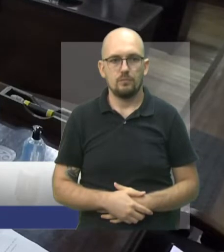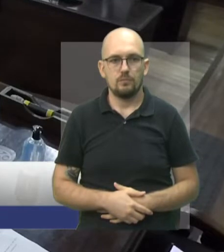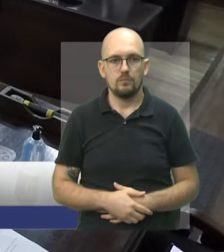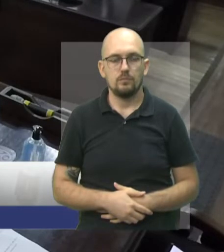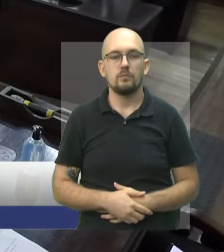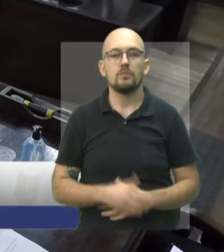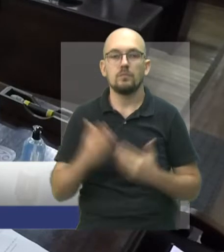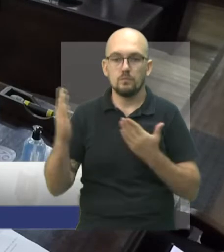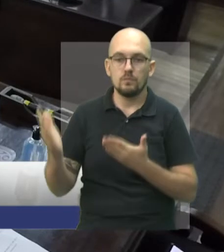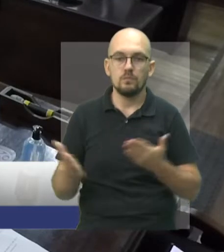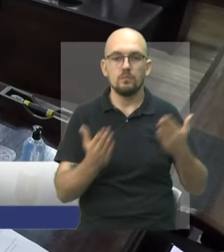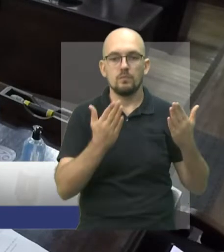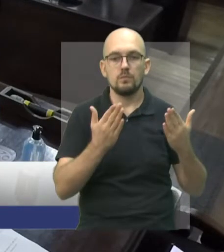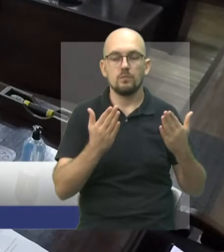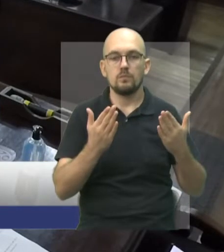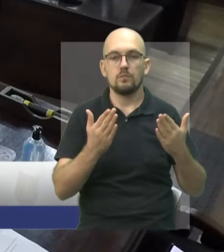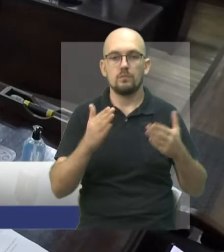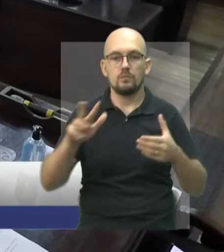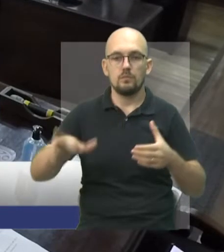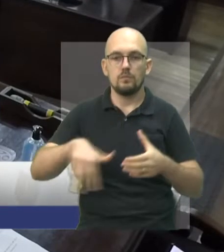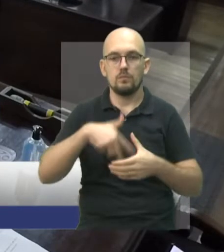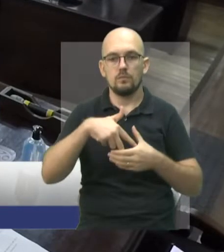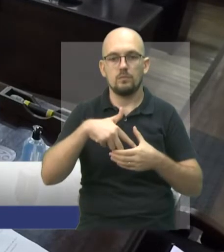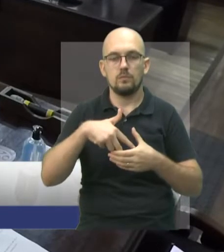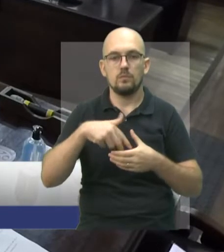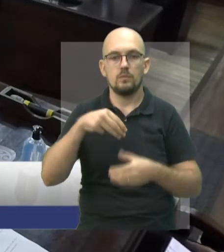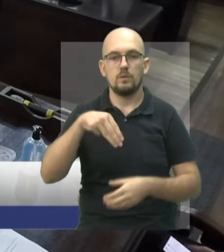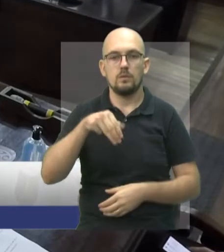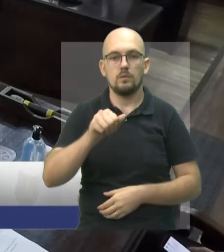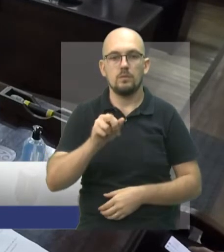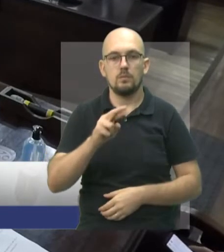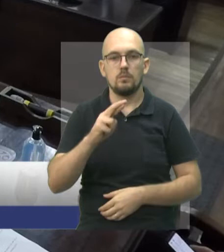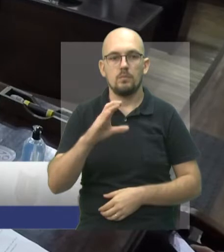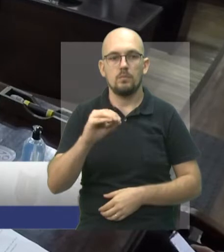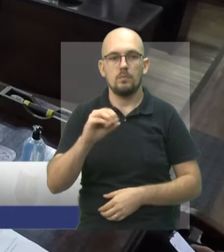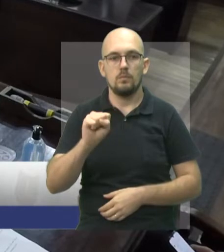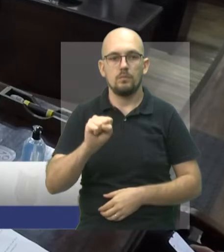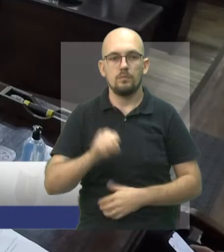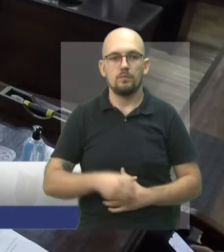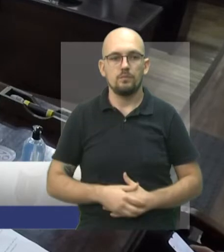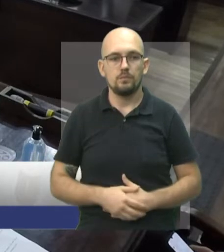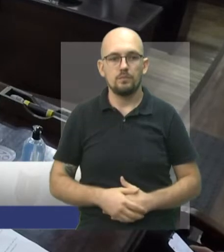Com a palavra, o vereador Marcos Barmol.